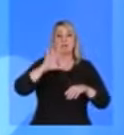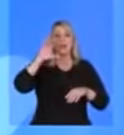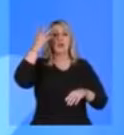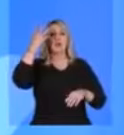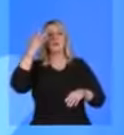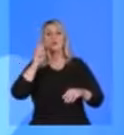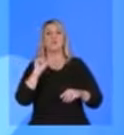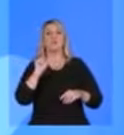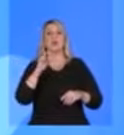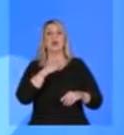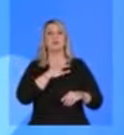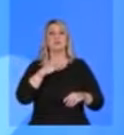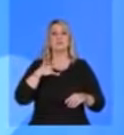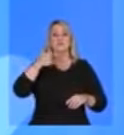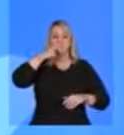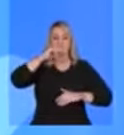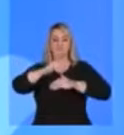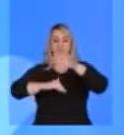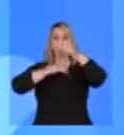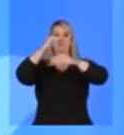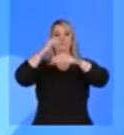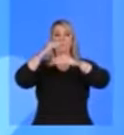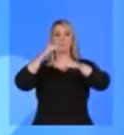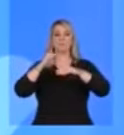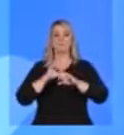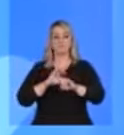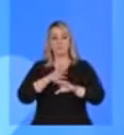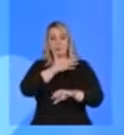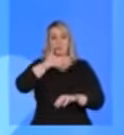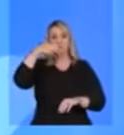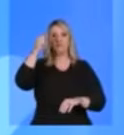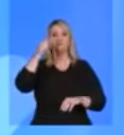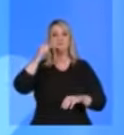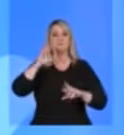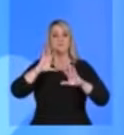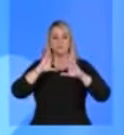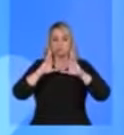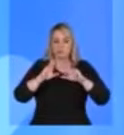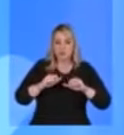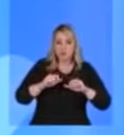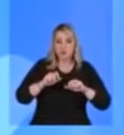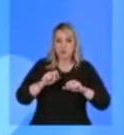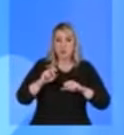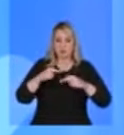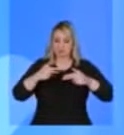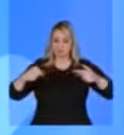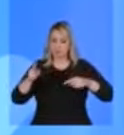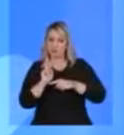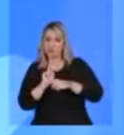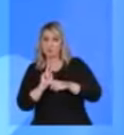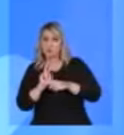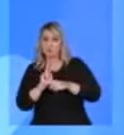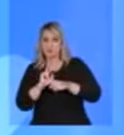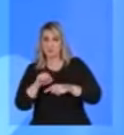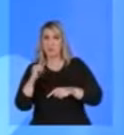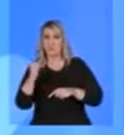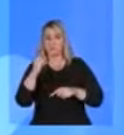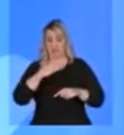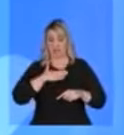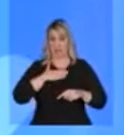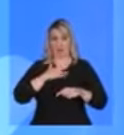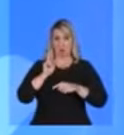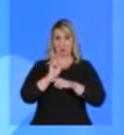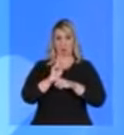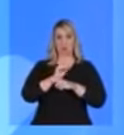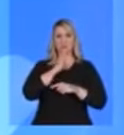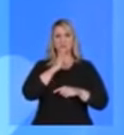que a saúde avançar que a educação melhorar então esses instrumentos de gestão são importantes e eu como gestor